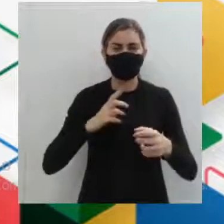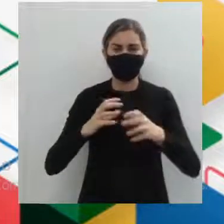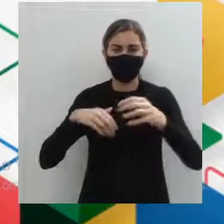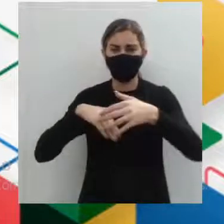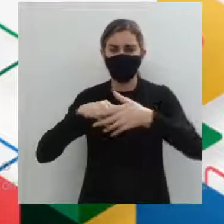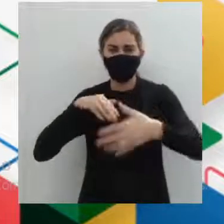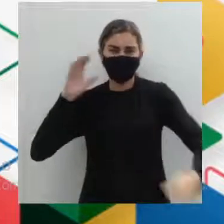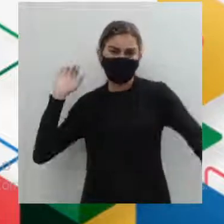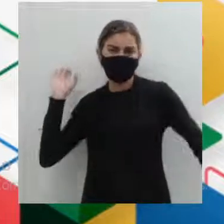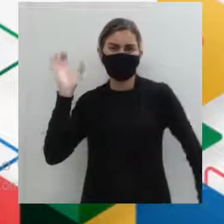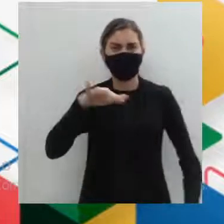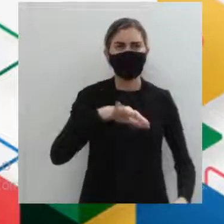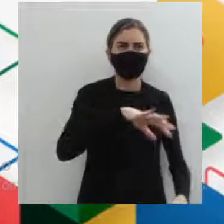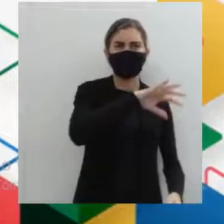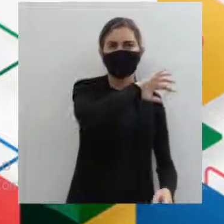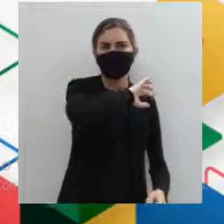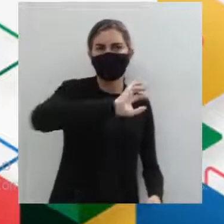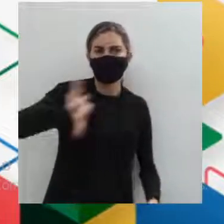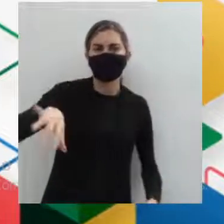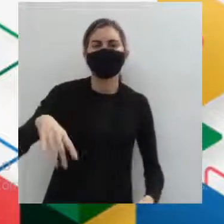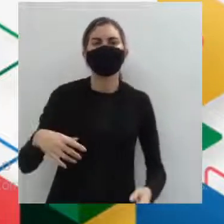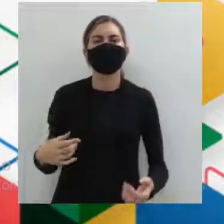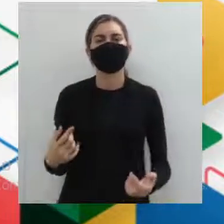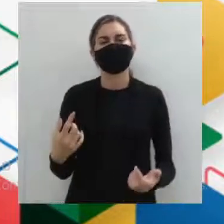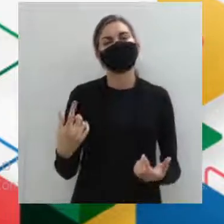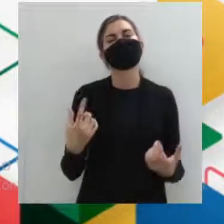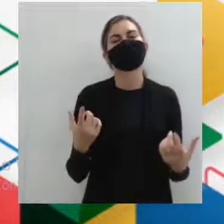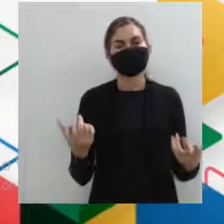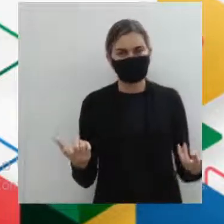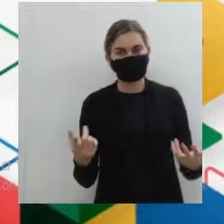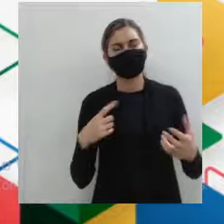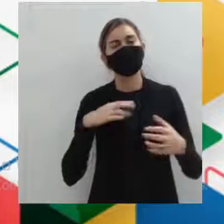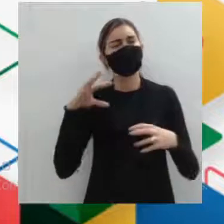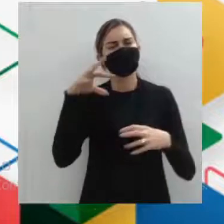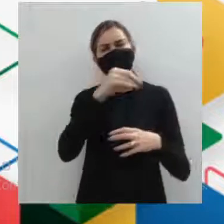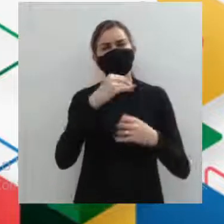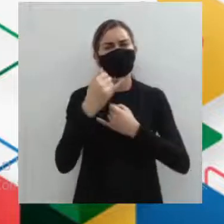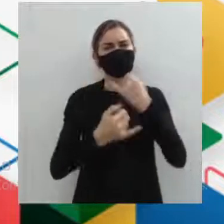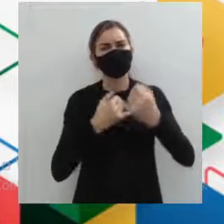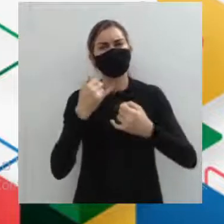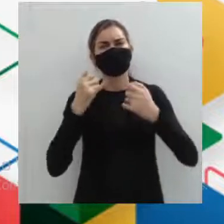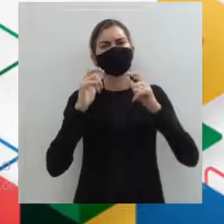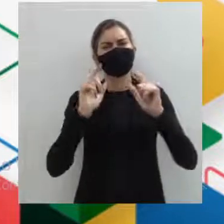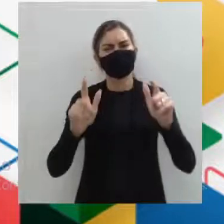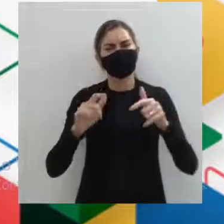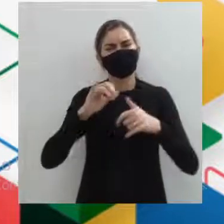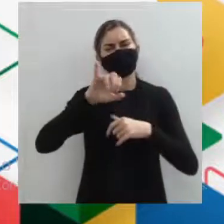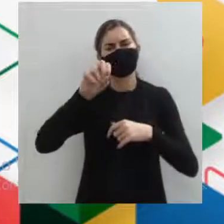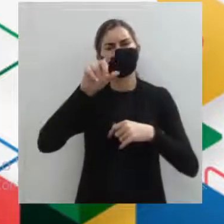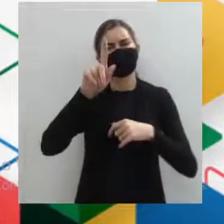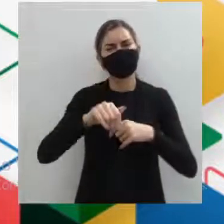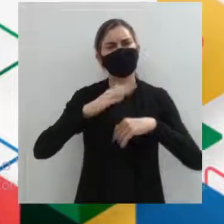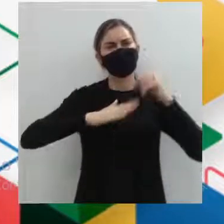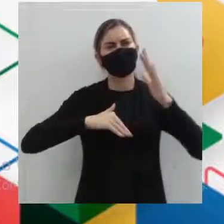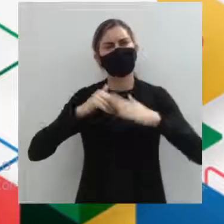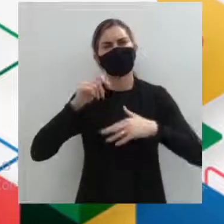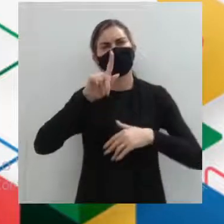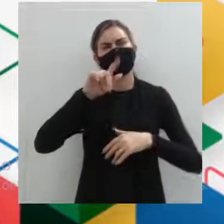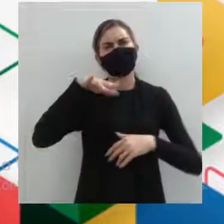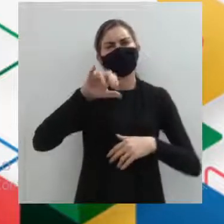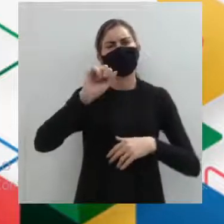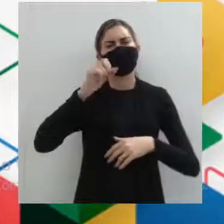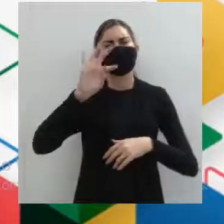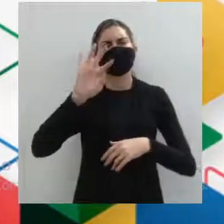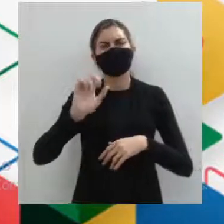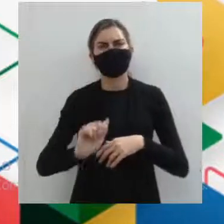Todos esses jogos contêm os elementos fundamentais da prática da ginástica. Você vê que a jovem está